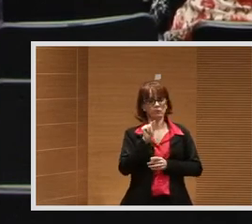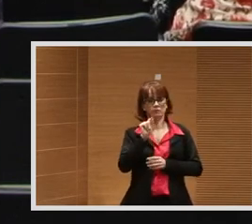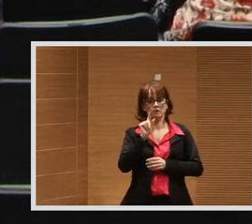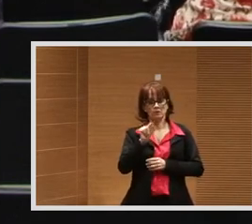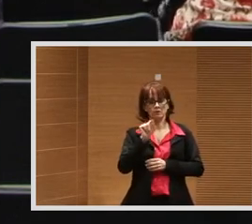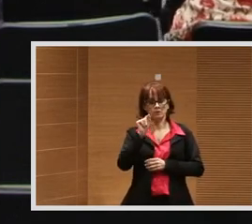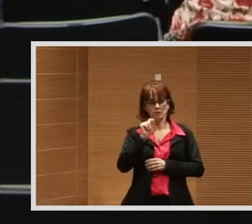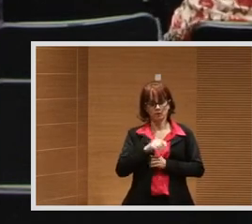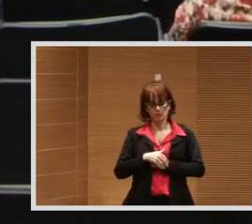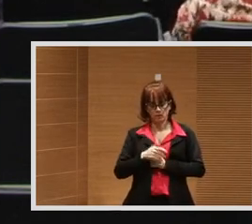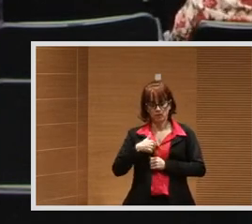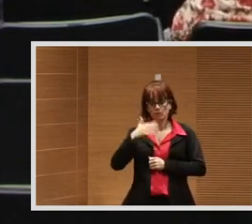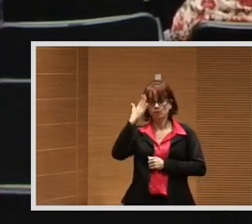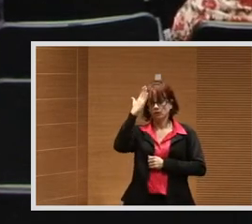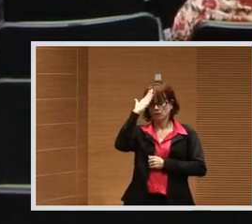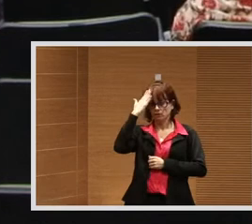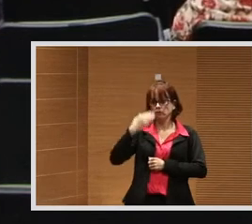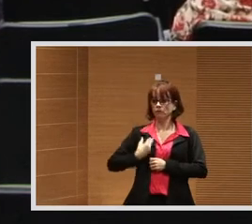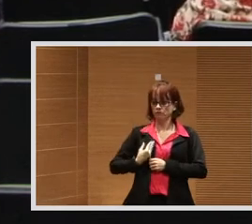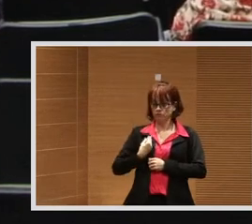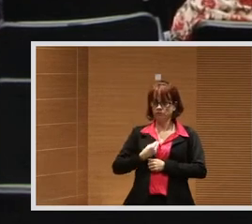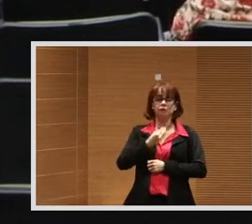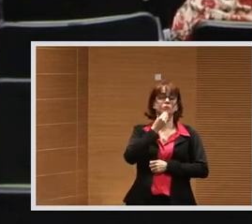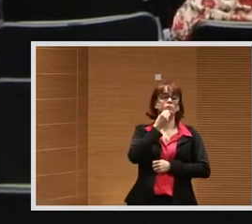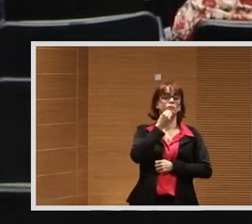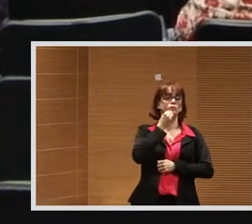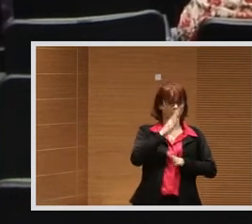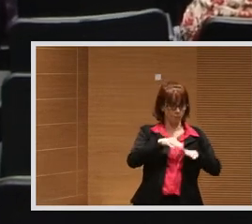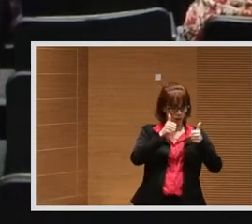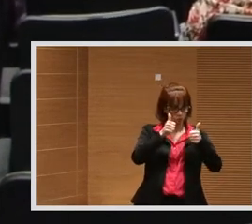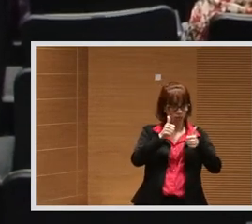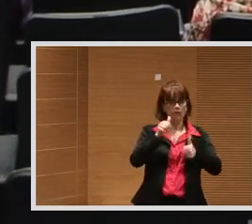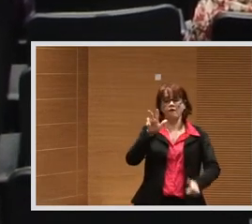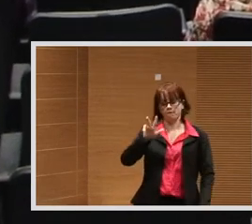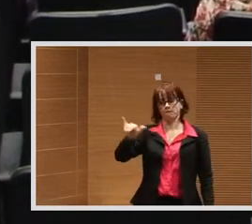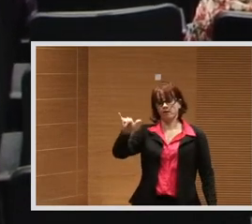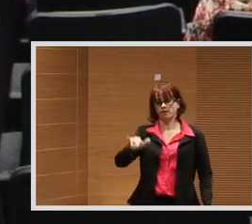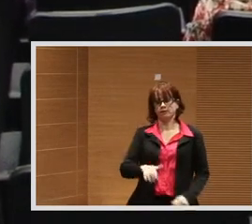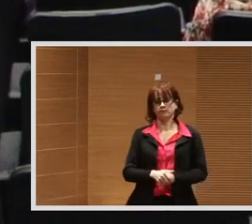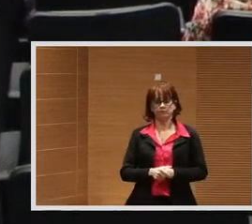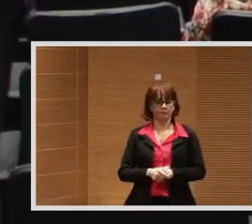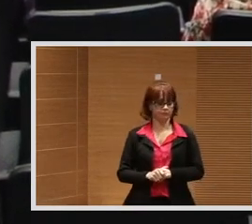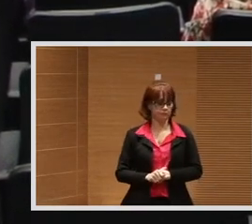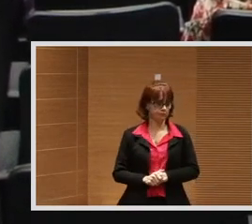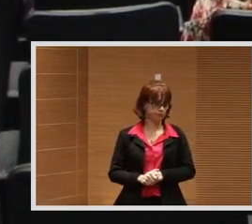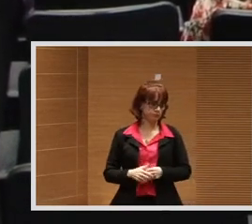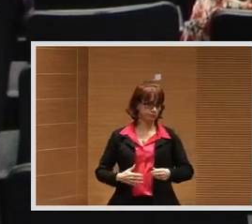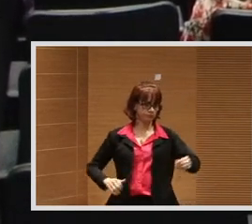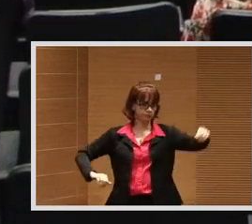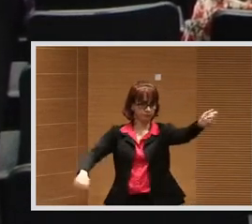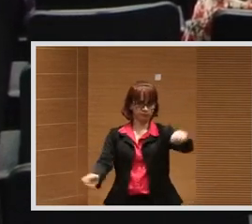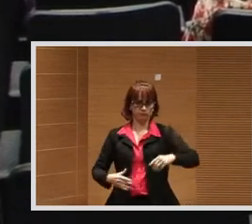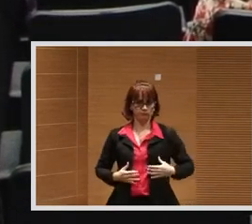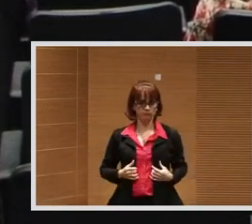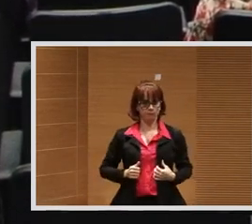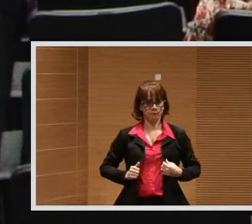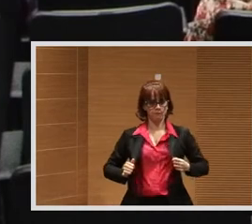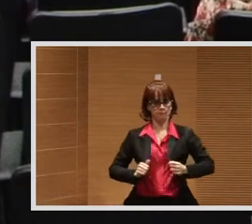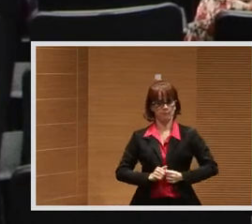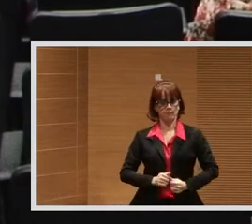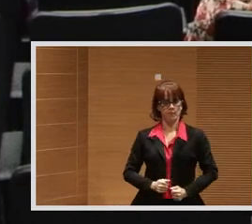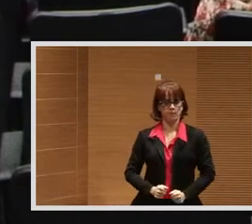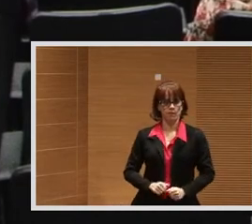diz, eu sei que a vida podia ser bem melhor e será. Ok, obrigado. Vai ser. Obrigado. Eu queria te dizer o seguinte,